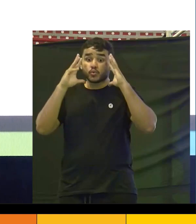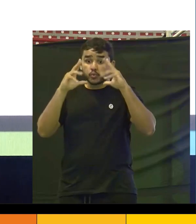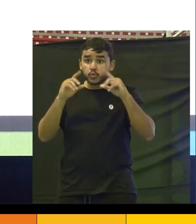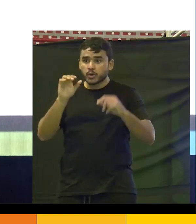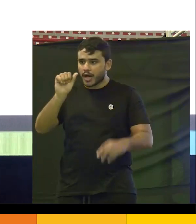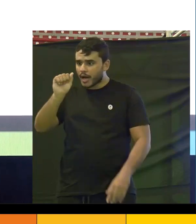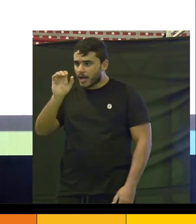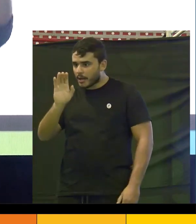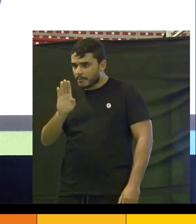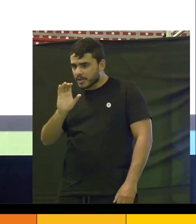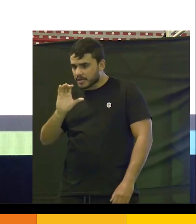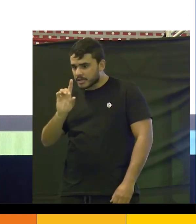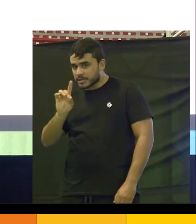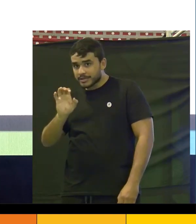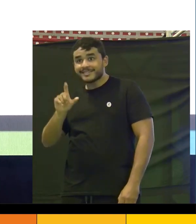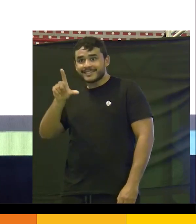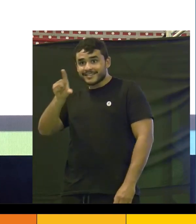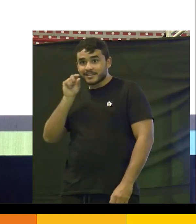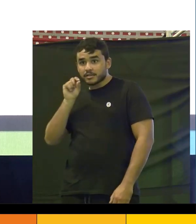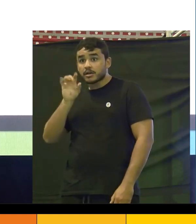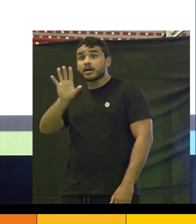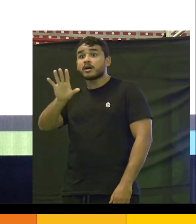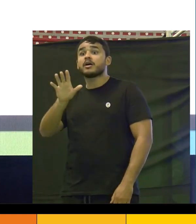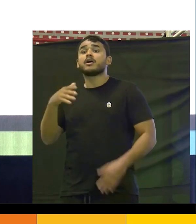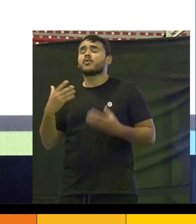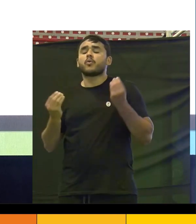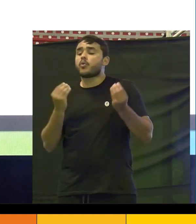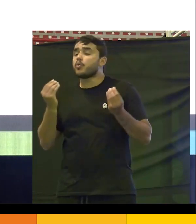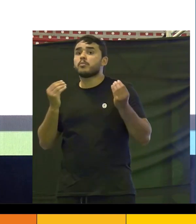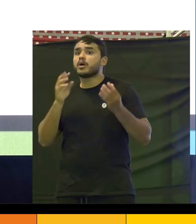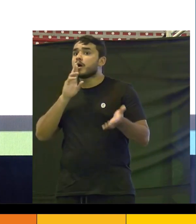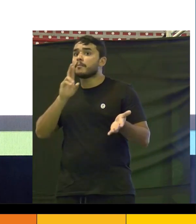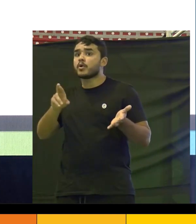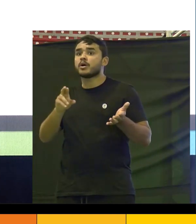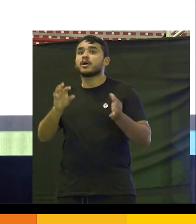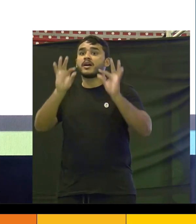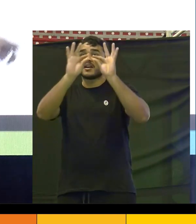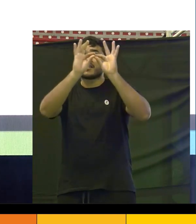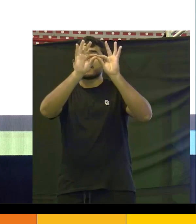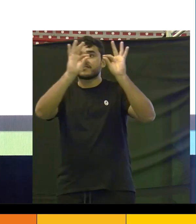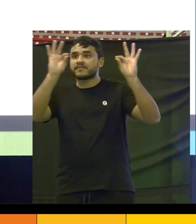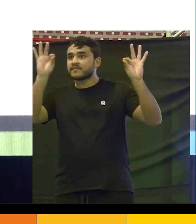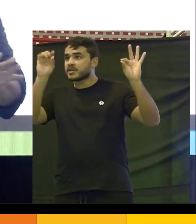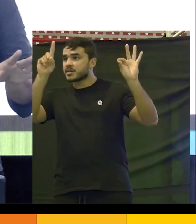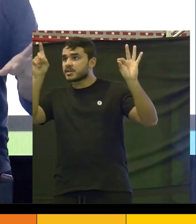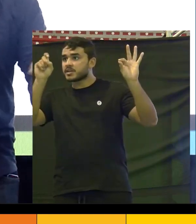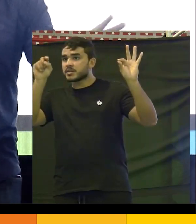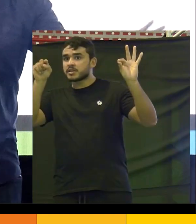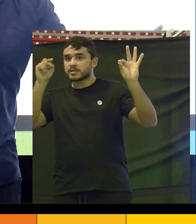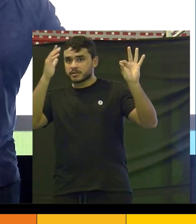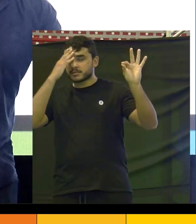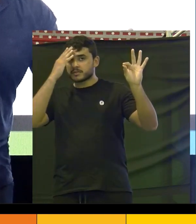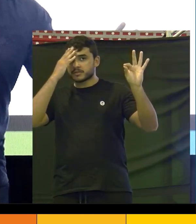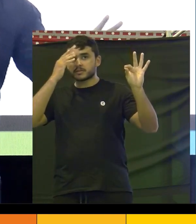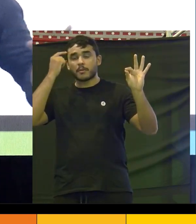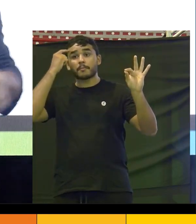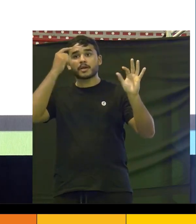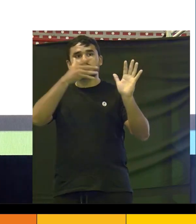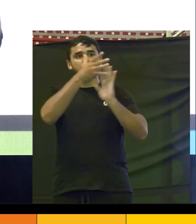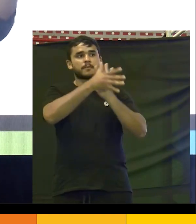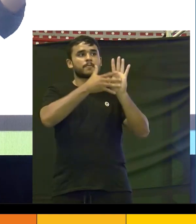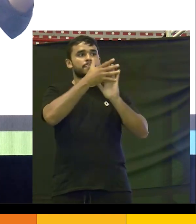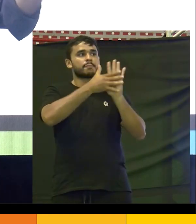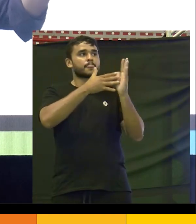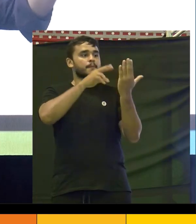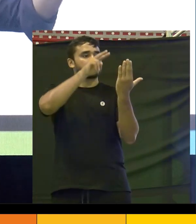são necessárias, tem que vir aonde? No texto. Então não vão naquela de achar, né, Dandan?